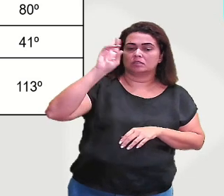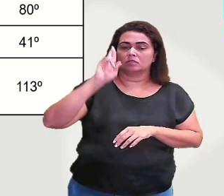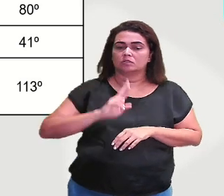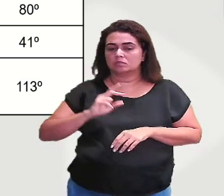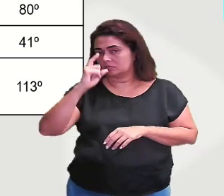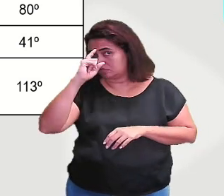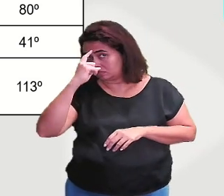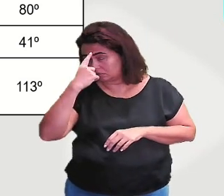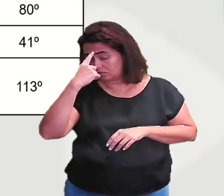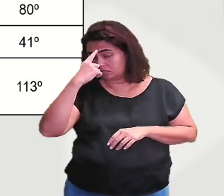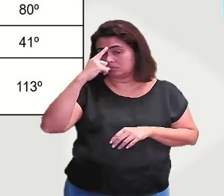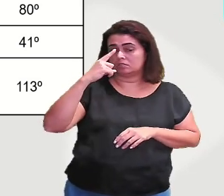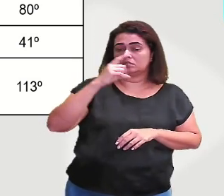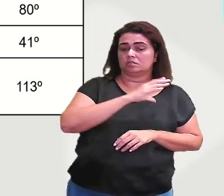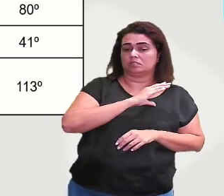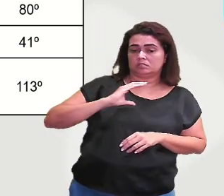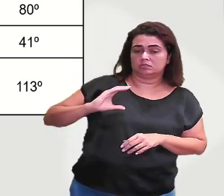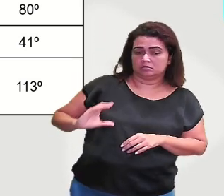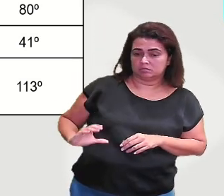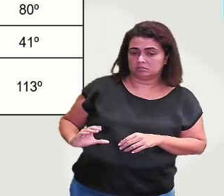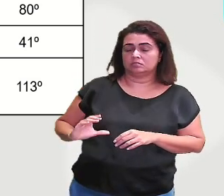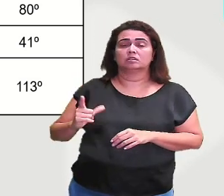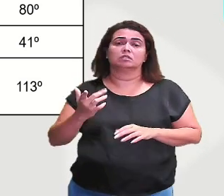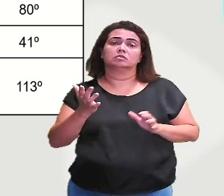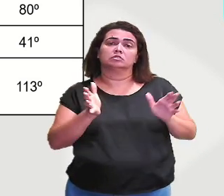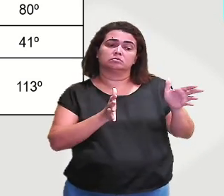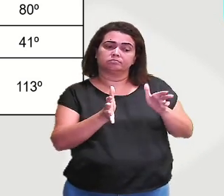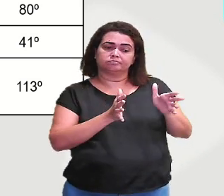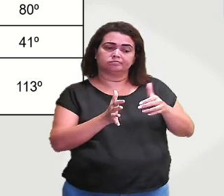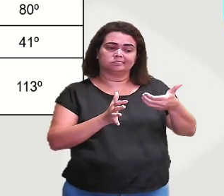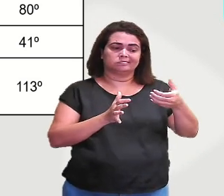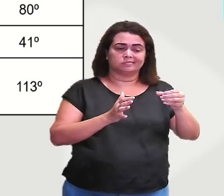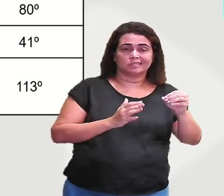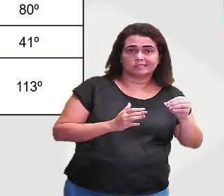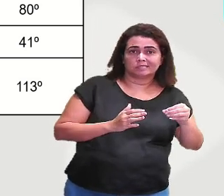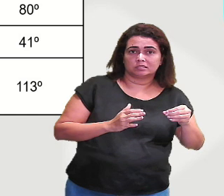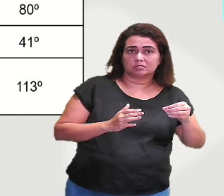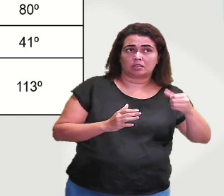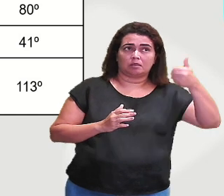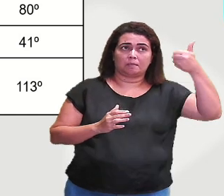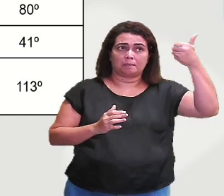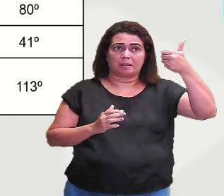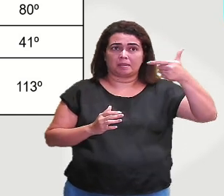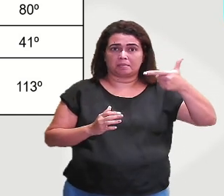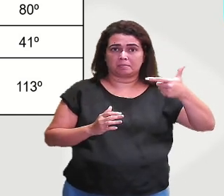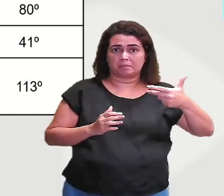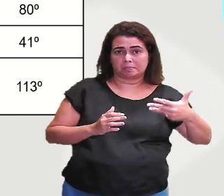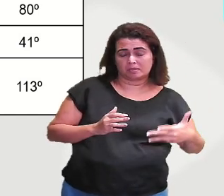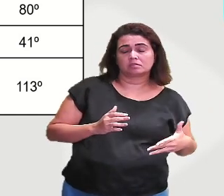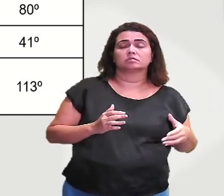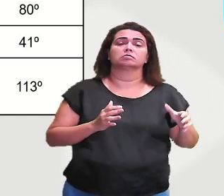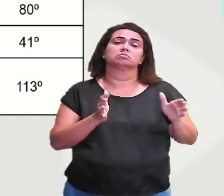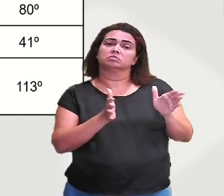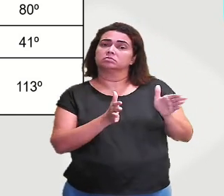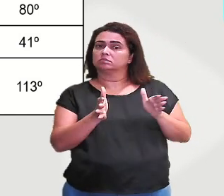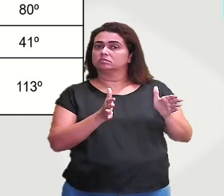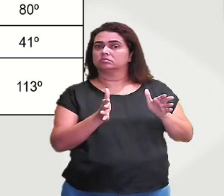alguns momentos eles estão entre os 10 primeiros, né, do PIB, na produção de petróleo, né,